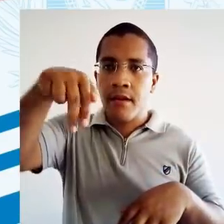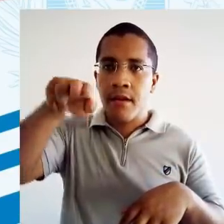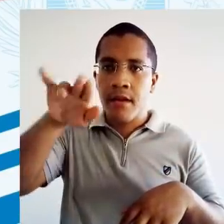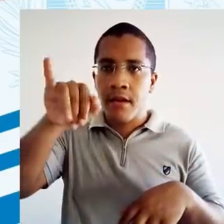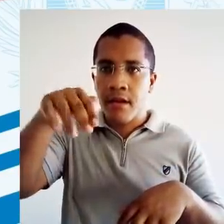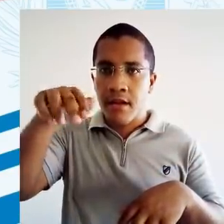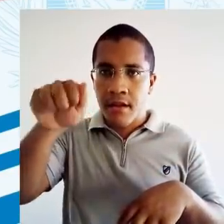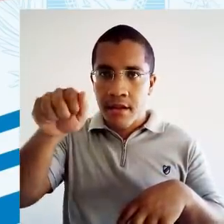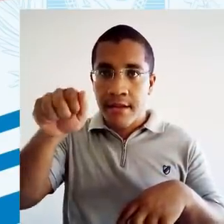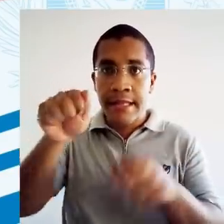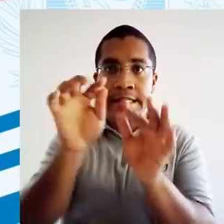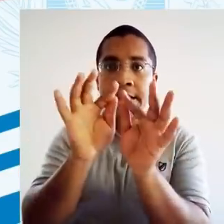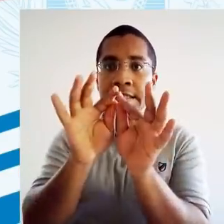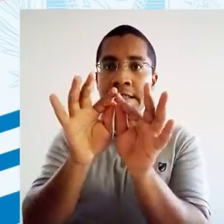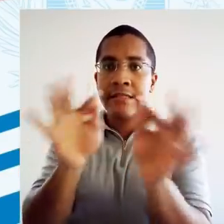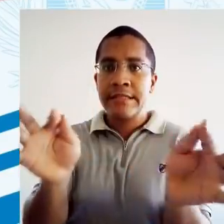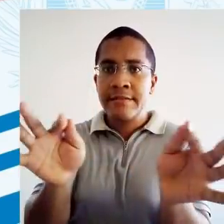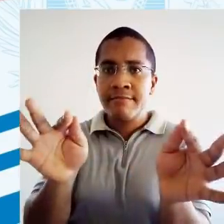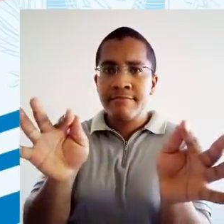máquina simples.